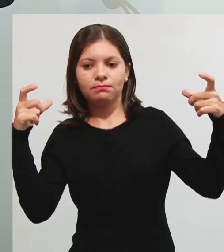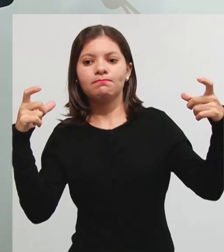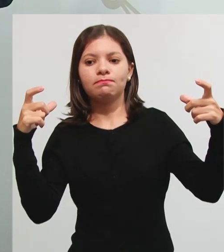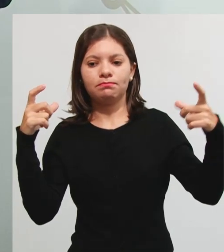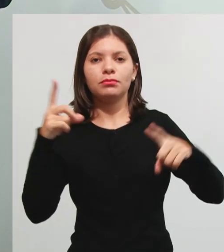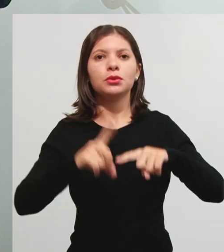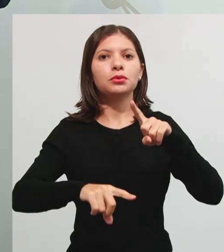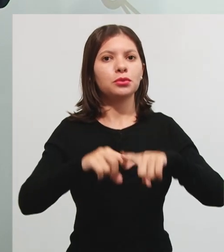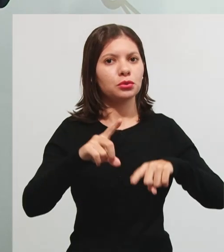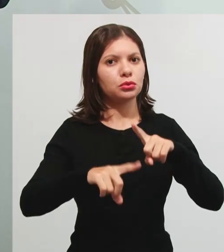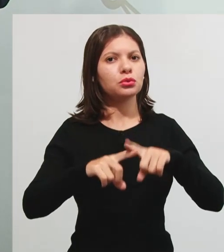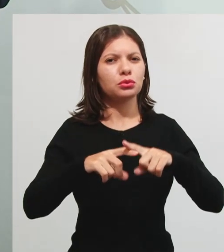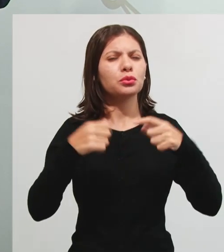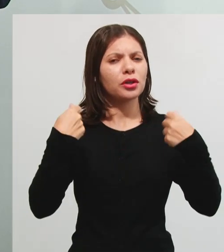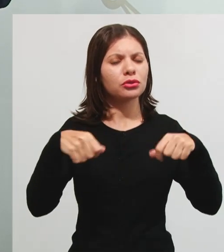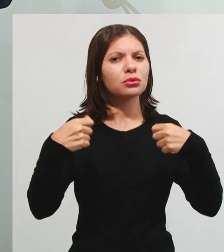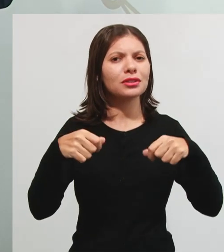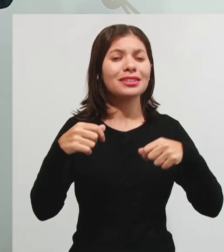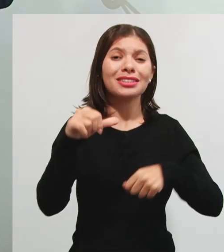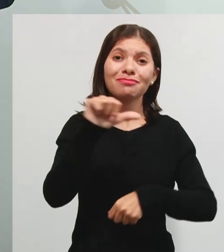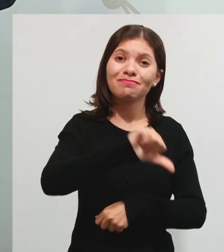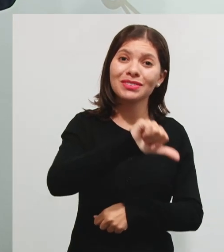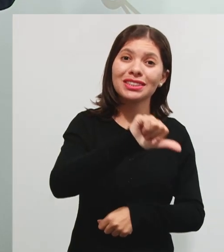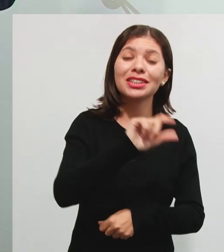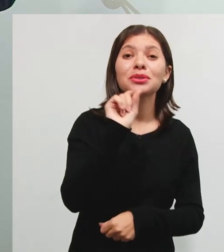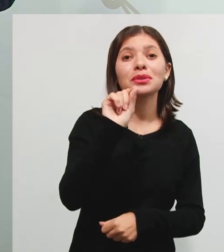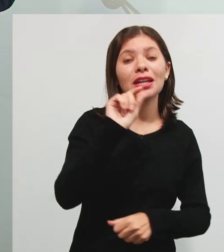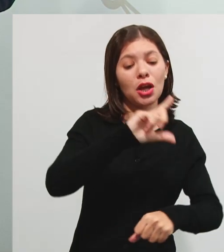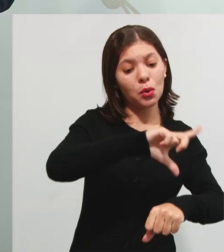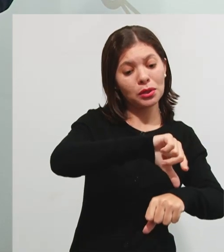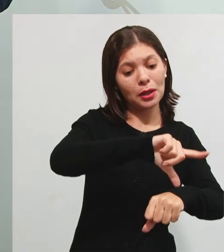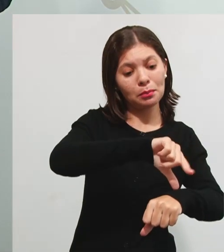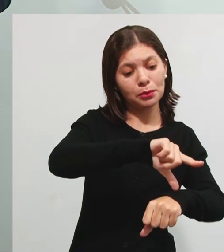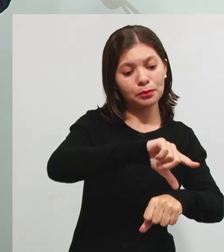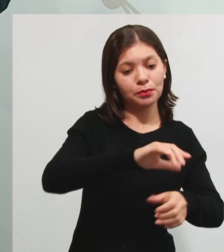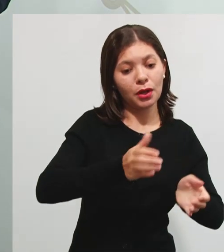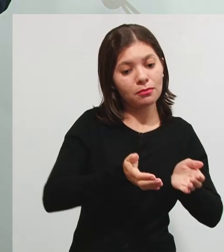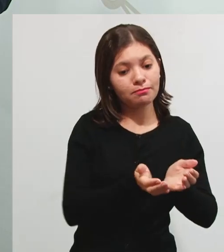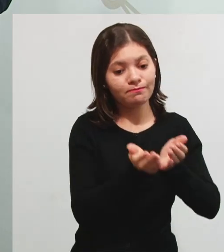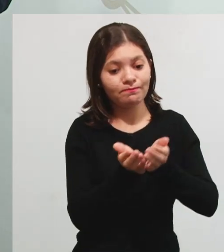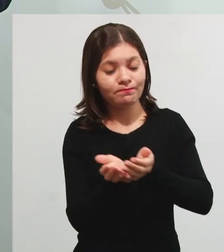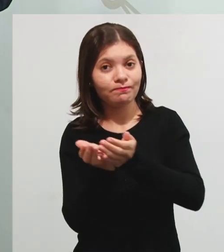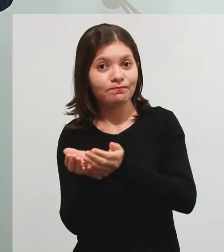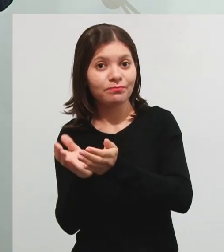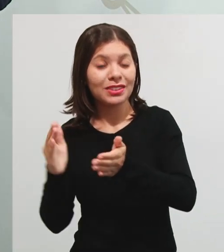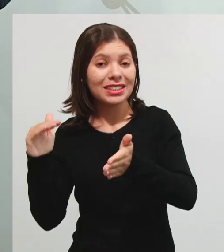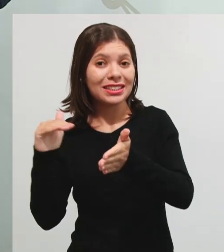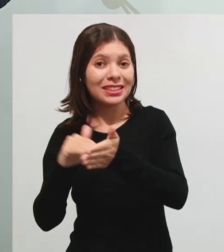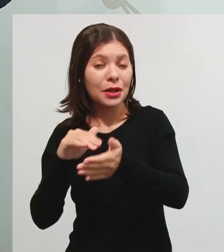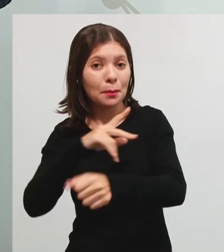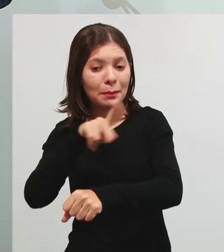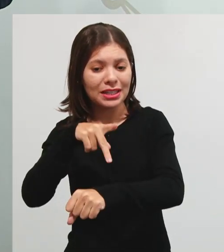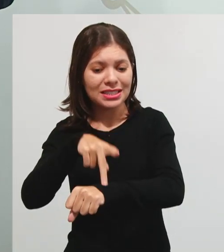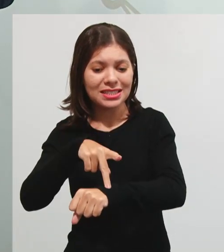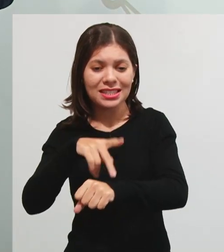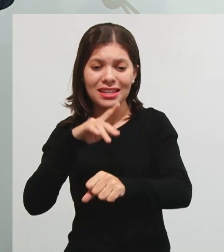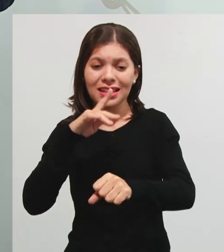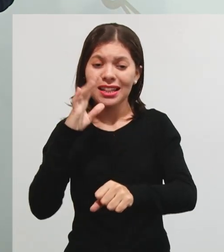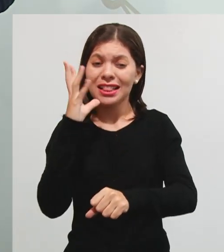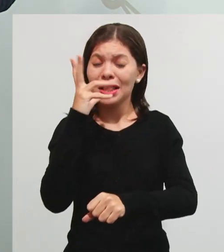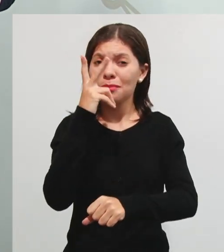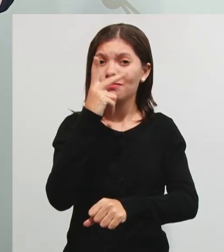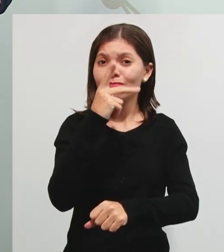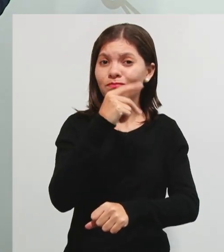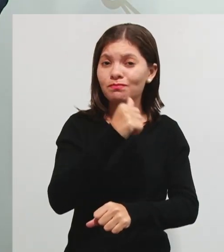Contudo, ele tem uma desvantagem que é o tempo, né? Às vezes um transporte de um país a outro pode demorar meses. Ele pode carregar